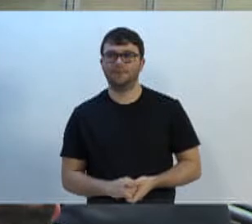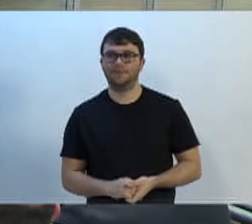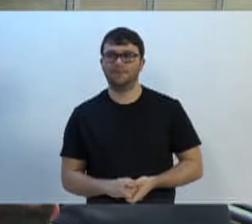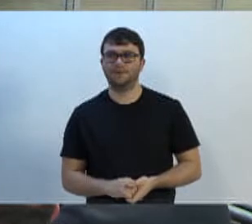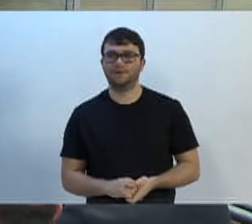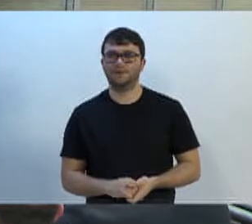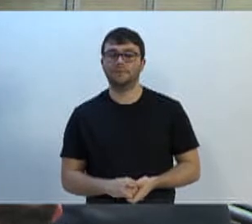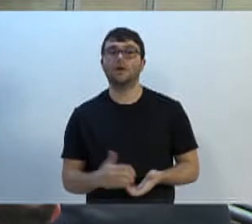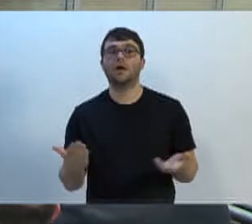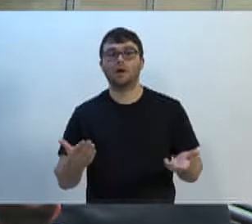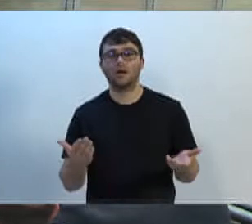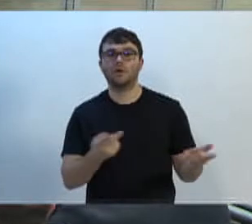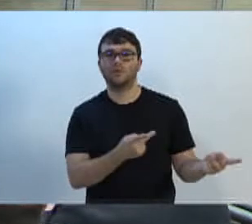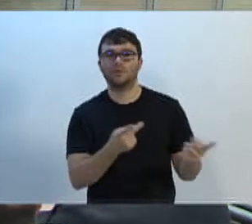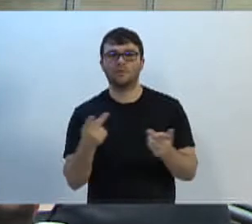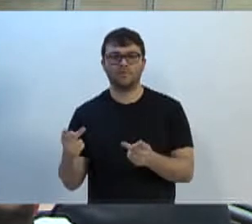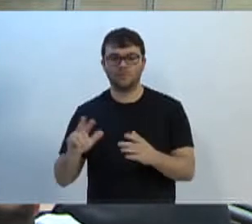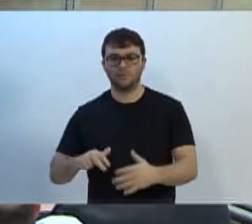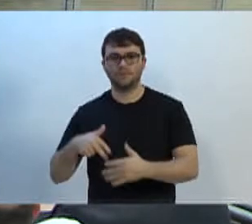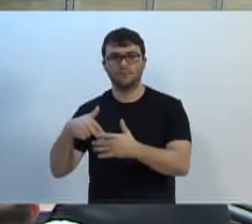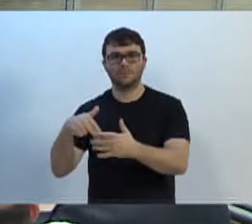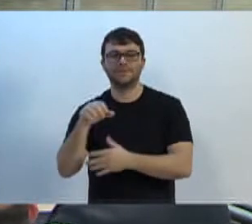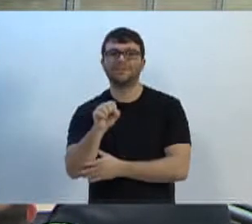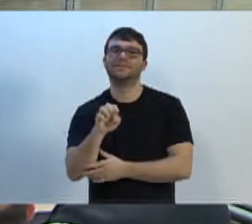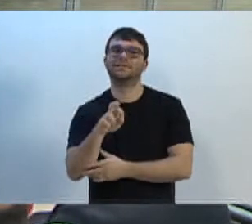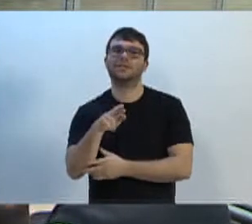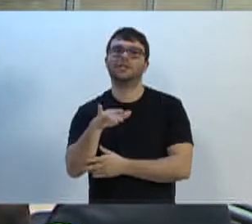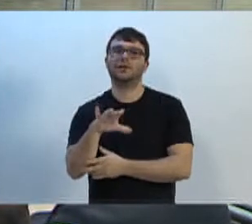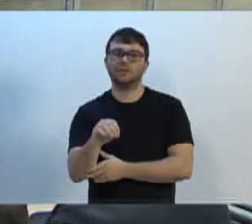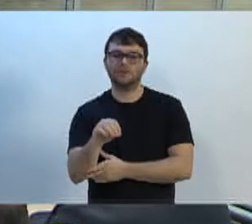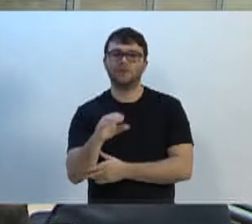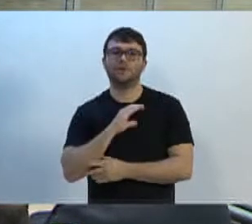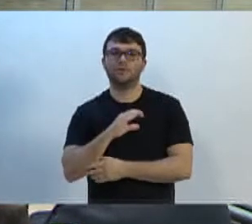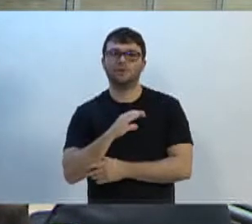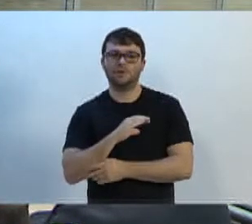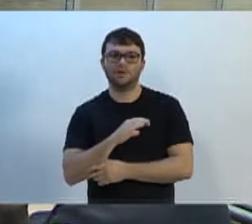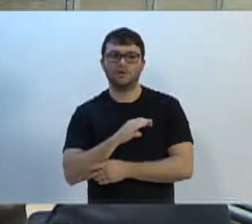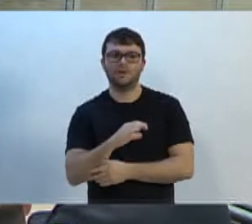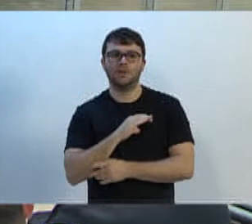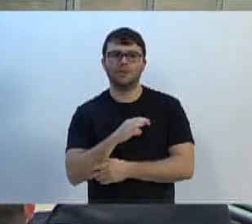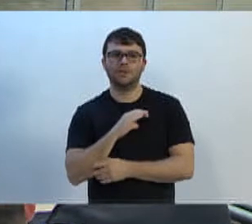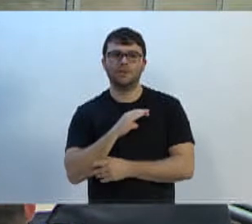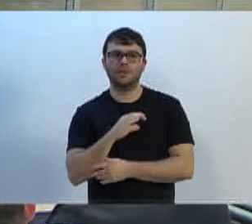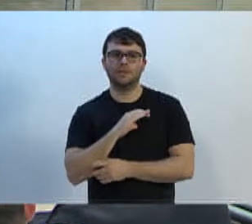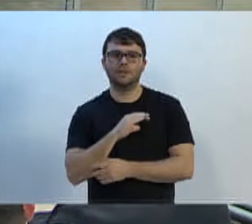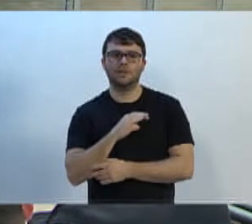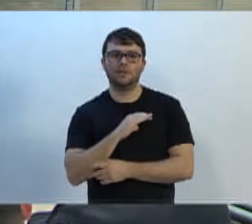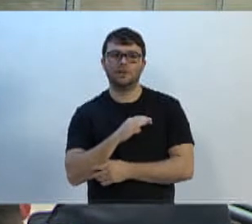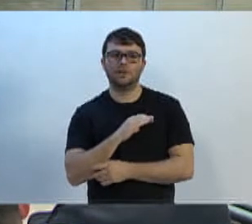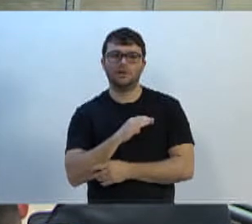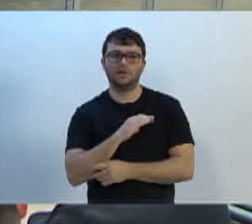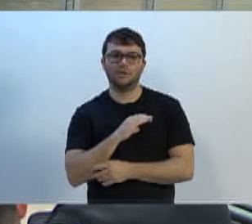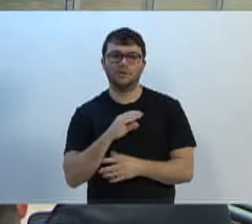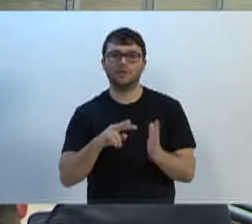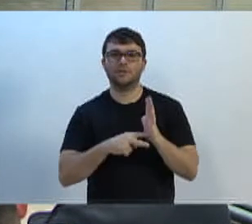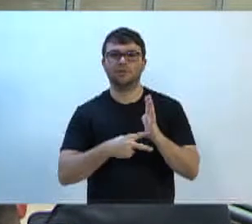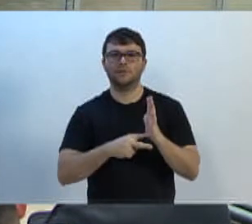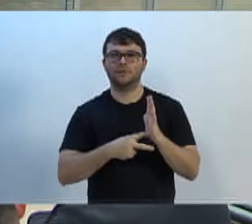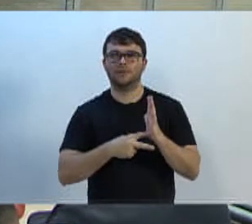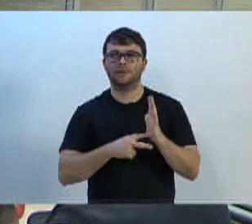convido para fazer uso da palavras o senhor Sérgio Maurício Bernardo coordenador disse engraçado pelo tempo de 3 minutos